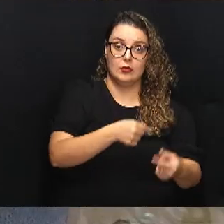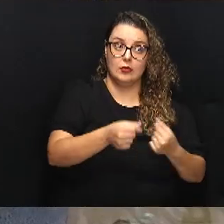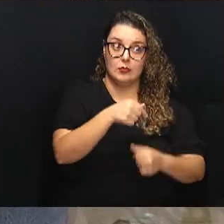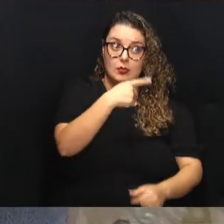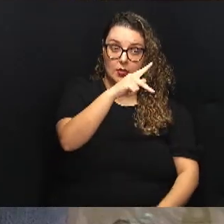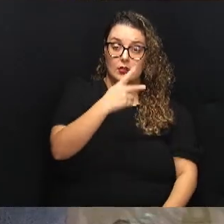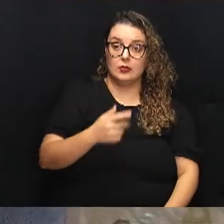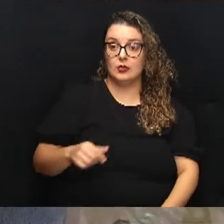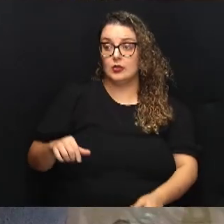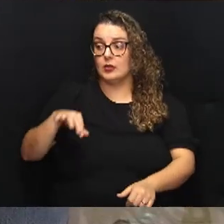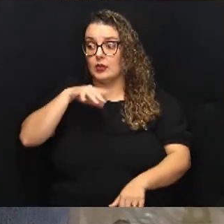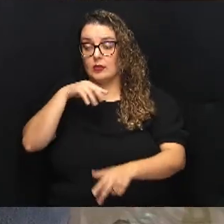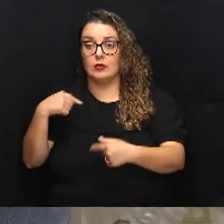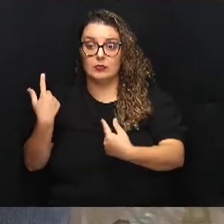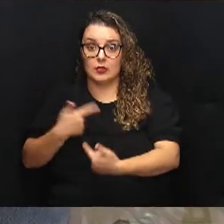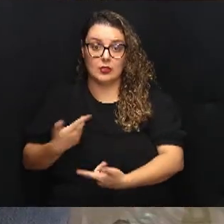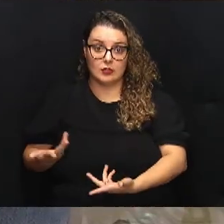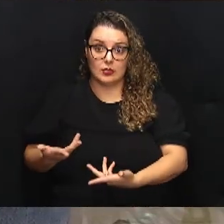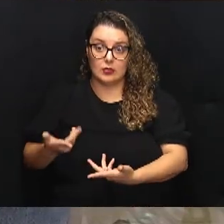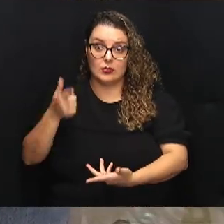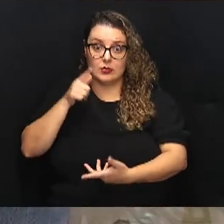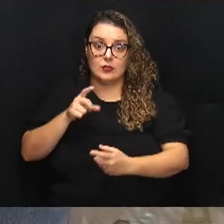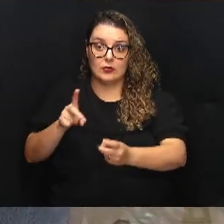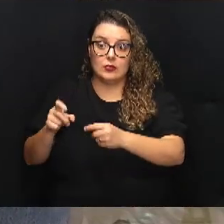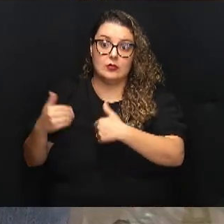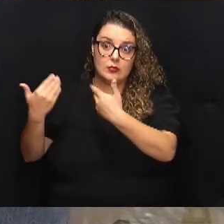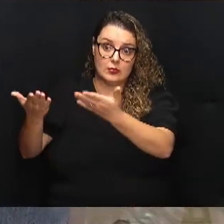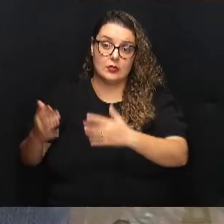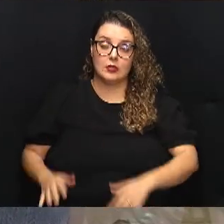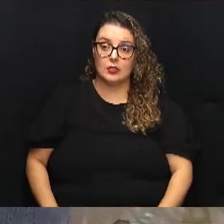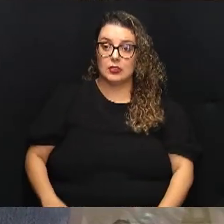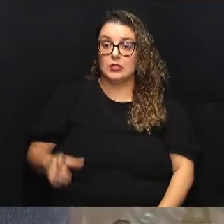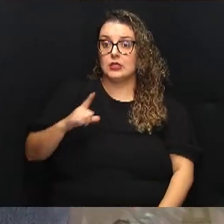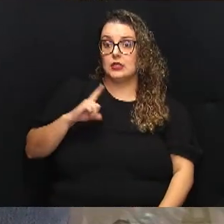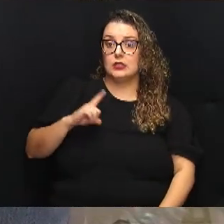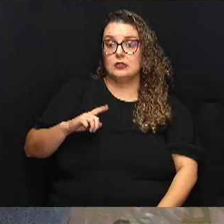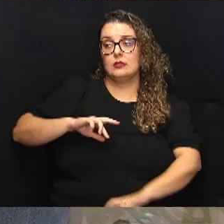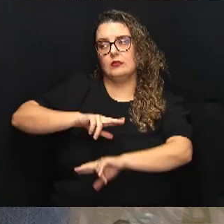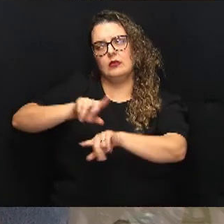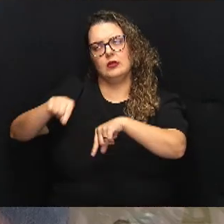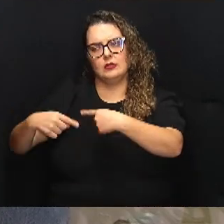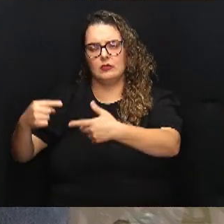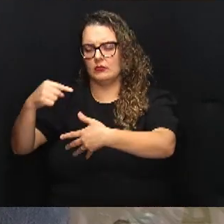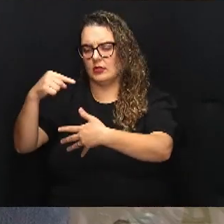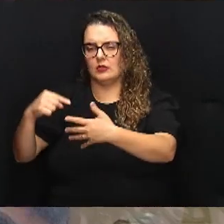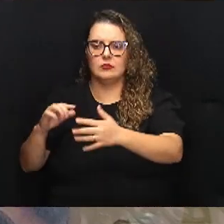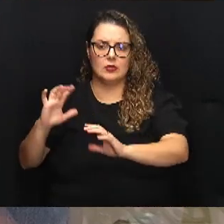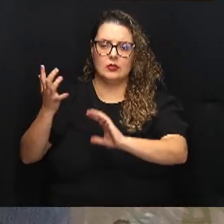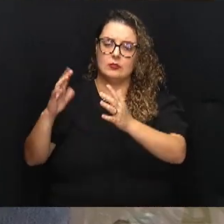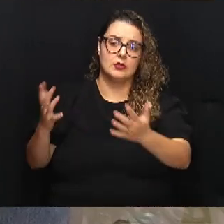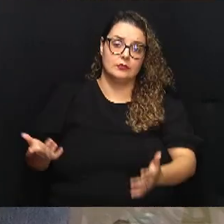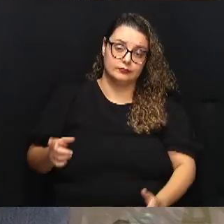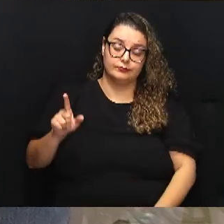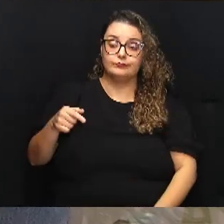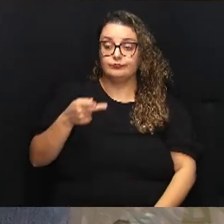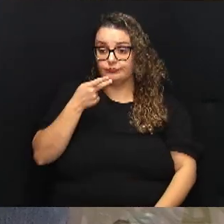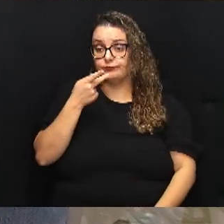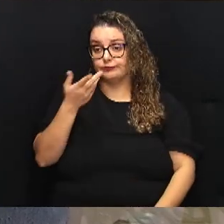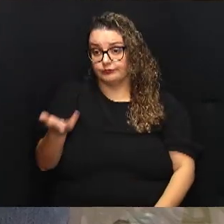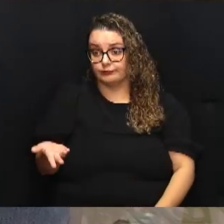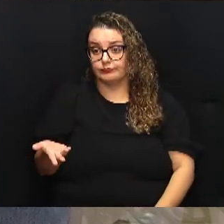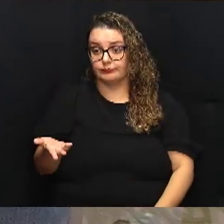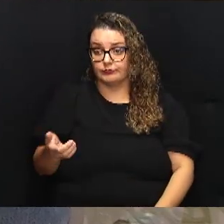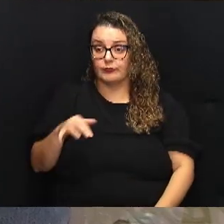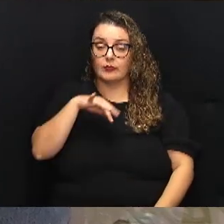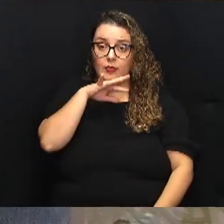ruim para a gente porque a gente não consegue exportar. E aí você tem uma série de outras questões que acontecem, que é o que a gente comentou aqui, né? É muito ruim